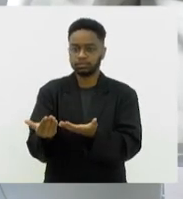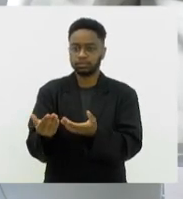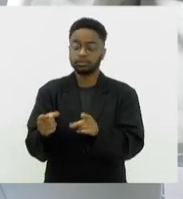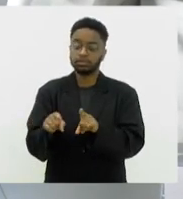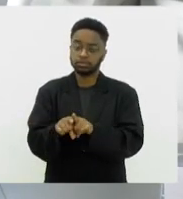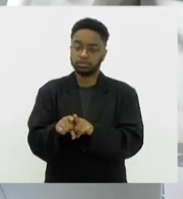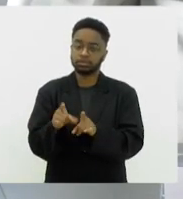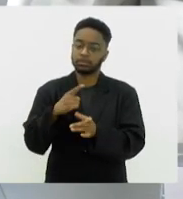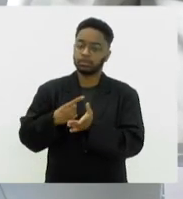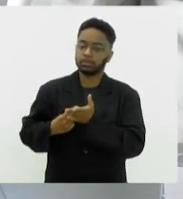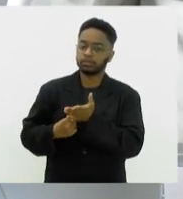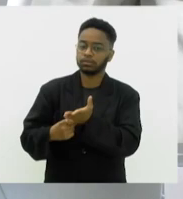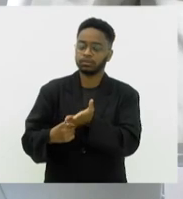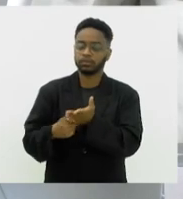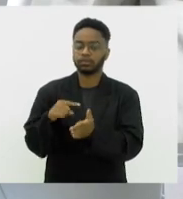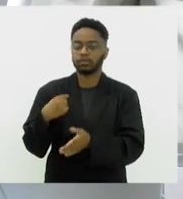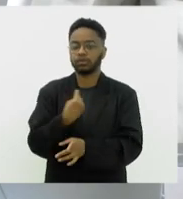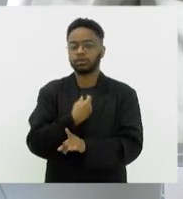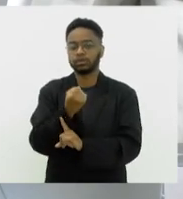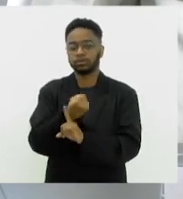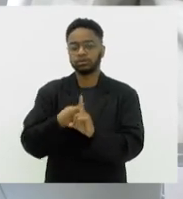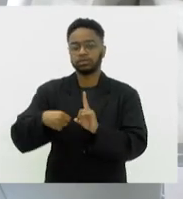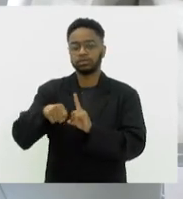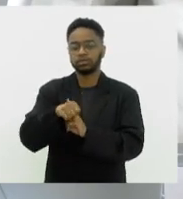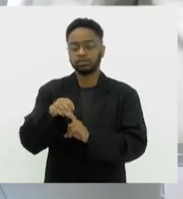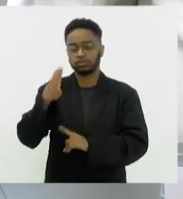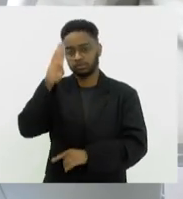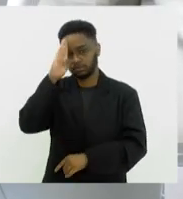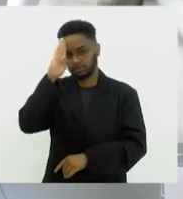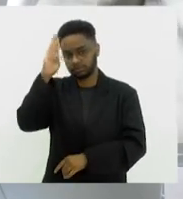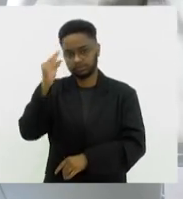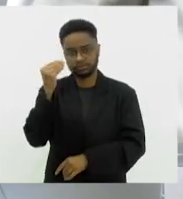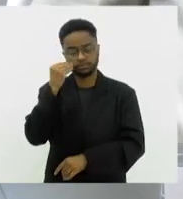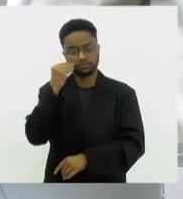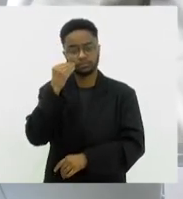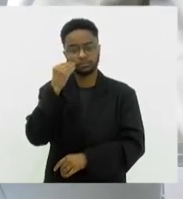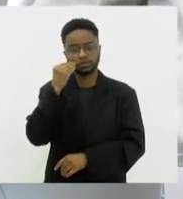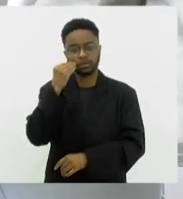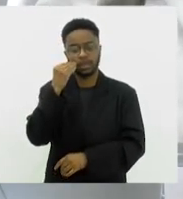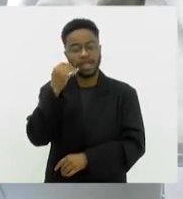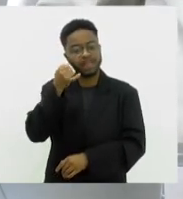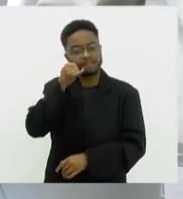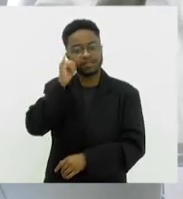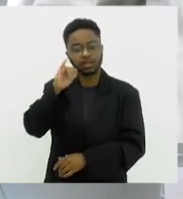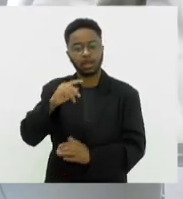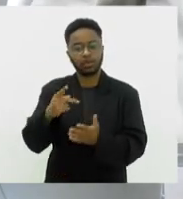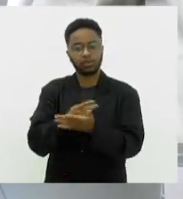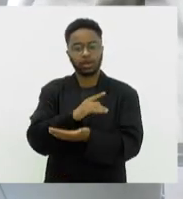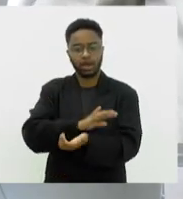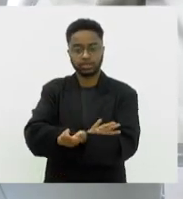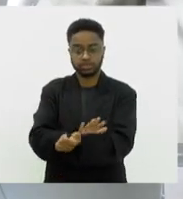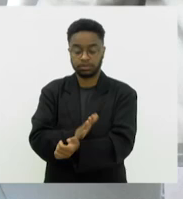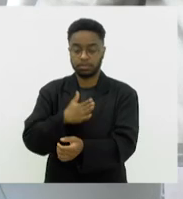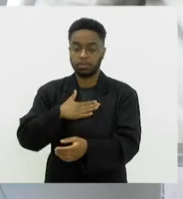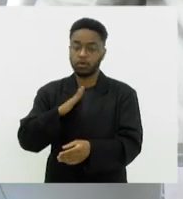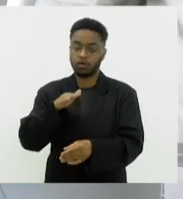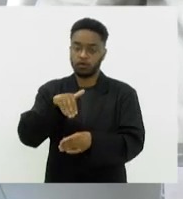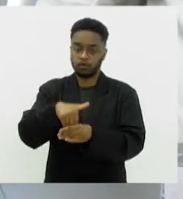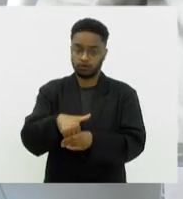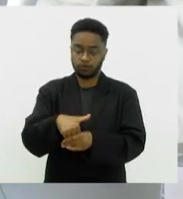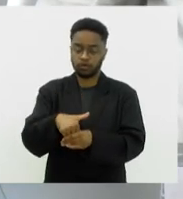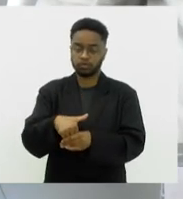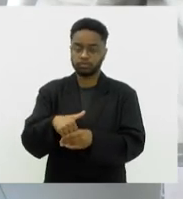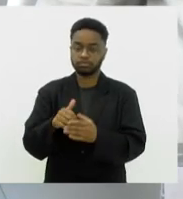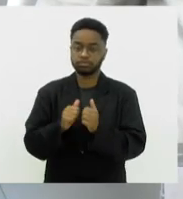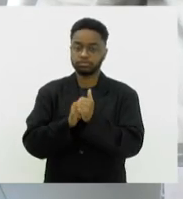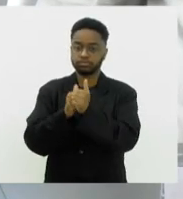muito compromisso com a nossa sociedade em especial com o enfrentamento ao racismo então meu voto é com